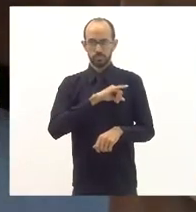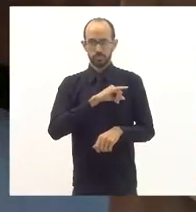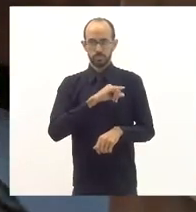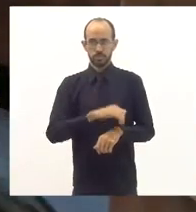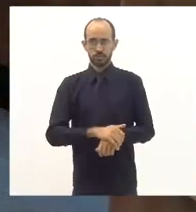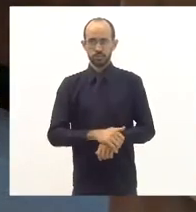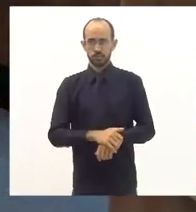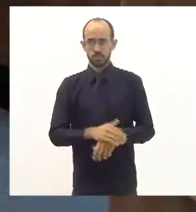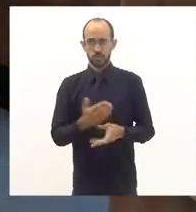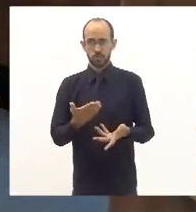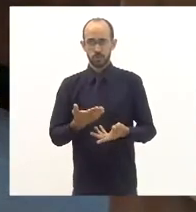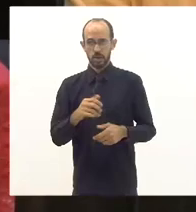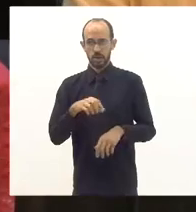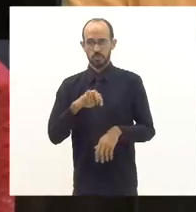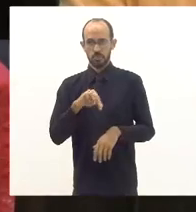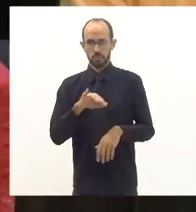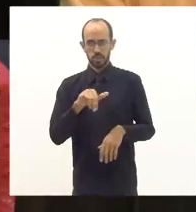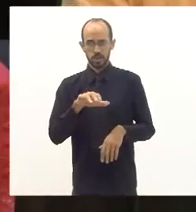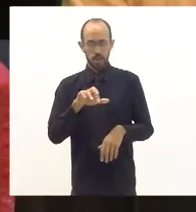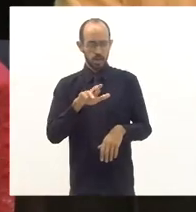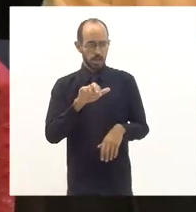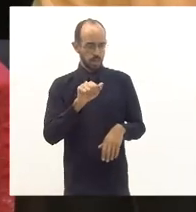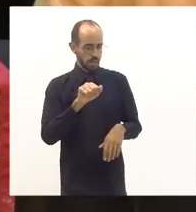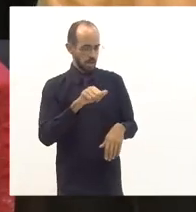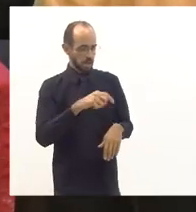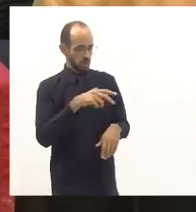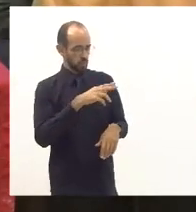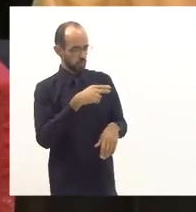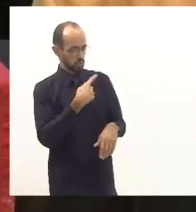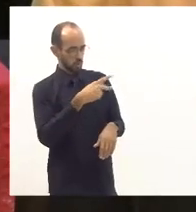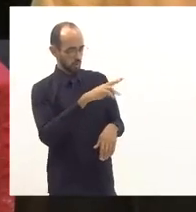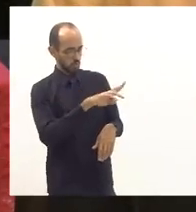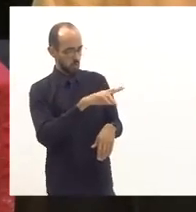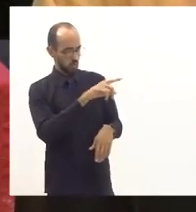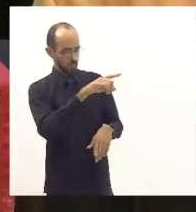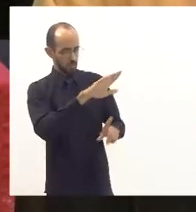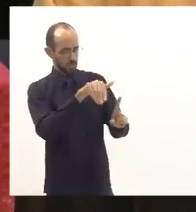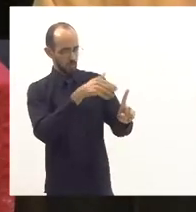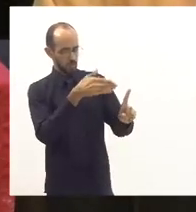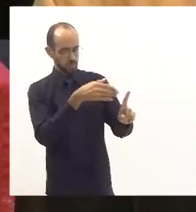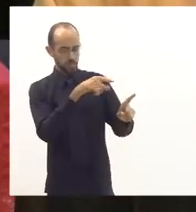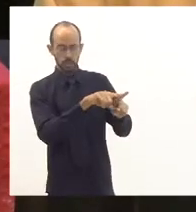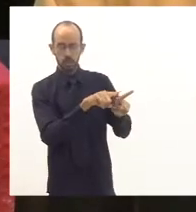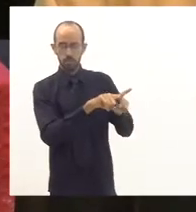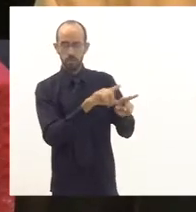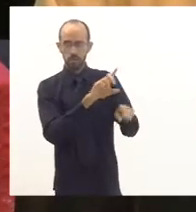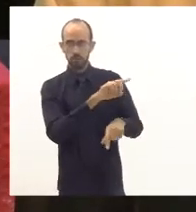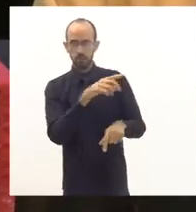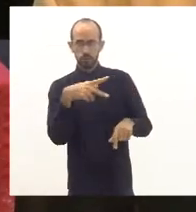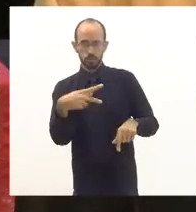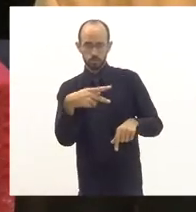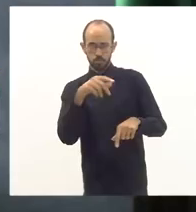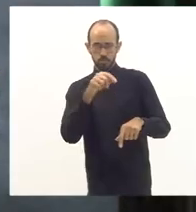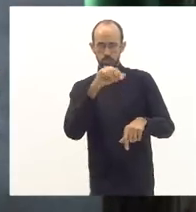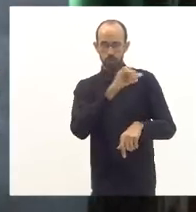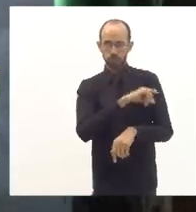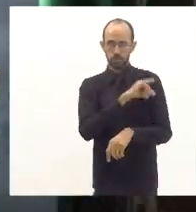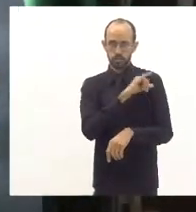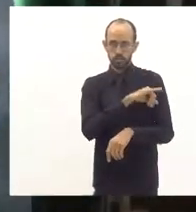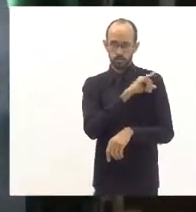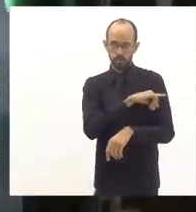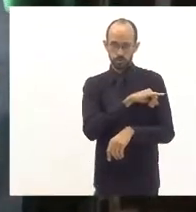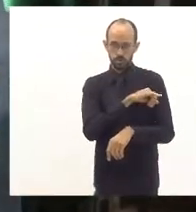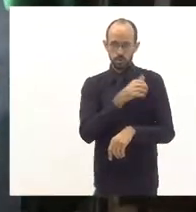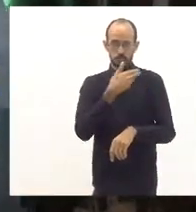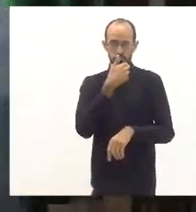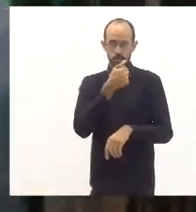Eu queria, Mirella, em teu nome, reconhecer também a Defensoria Pública do Rio de Janeiro, melhor